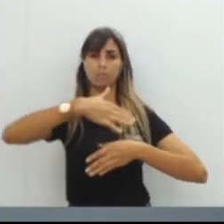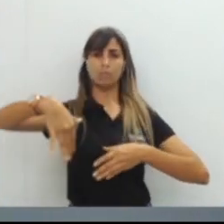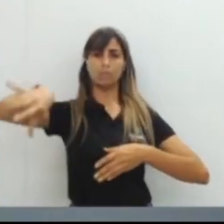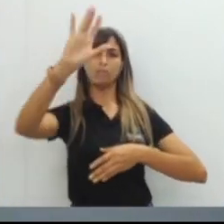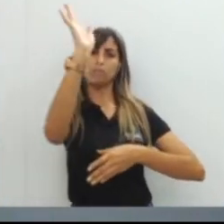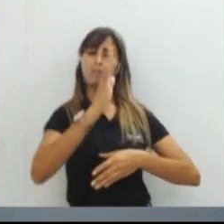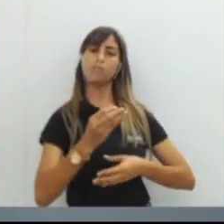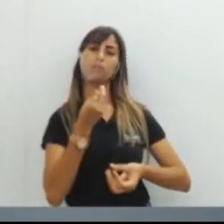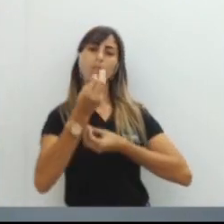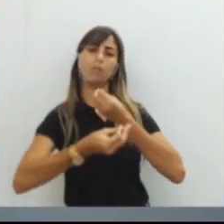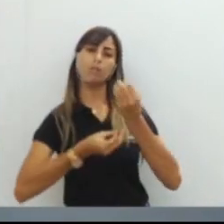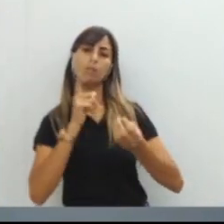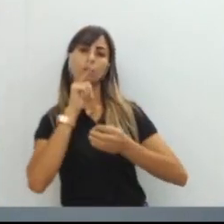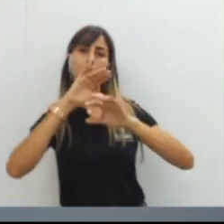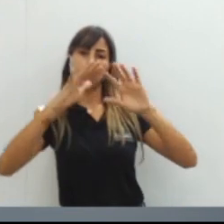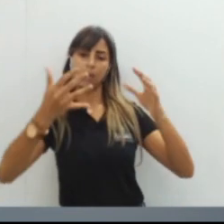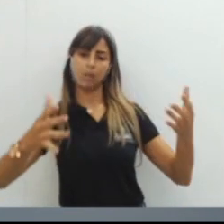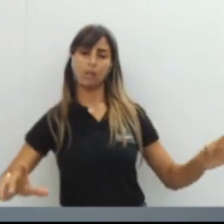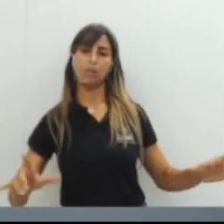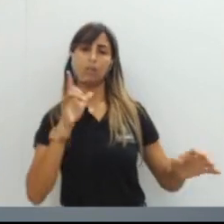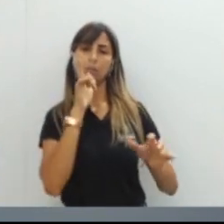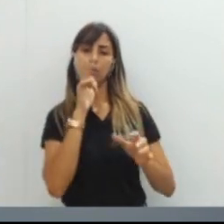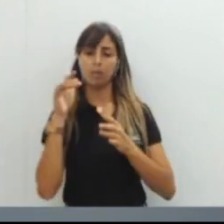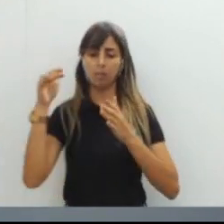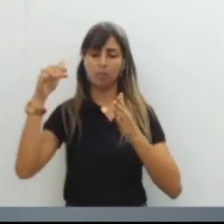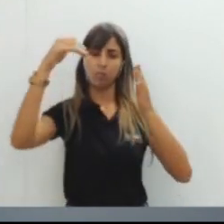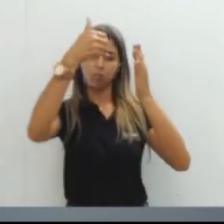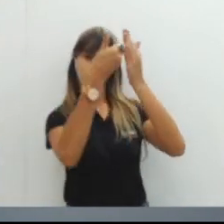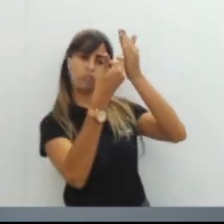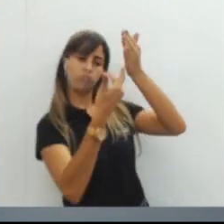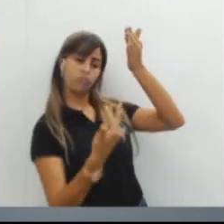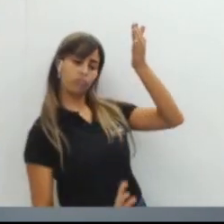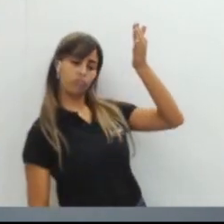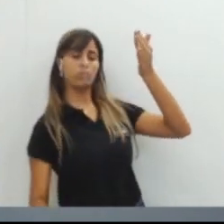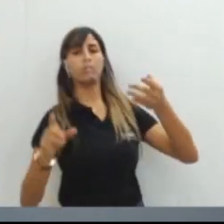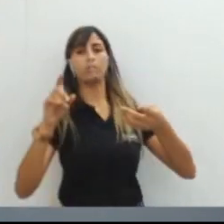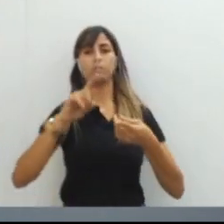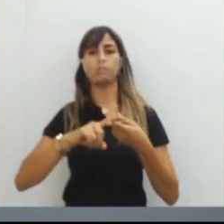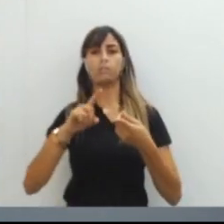como rios, lagoas, cachoeiras, né?